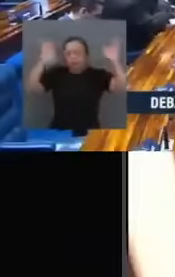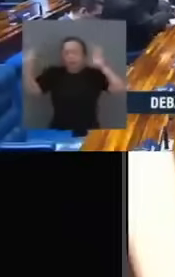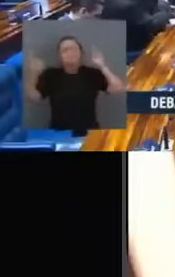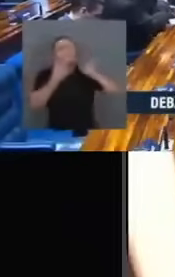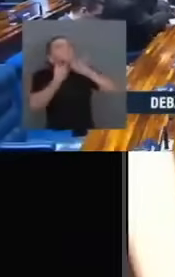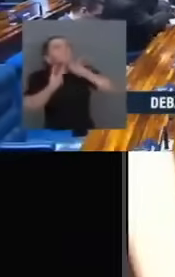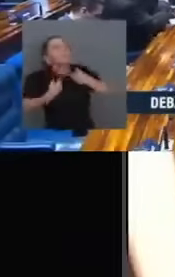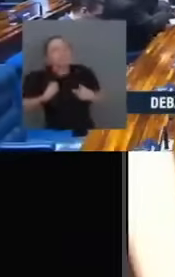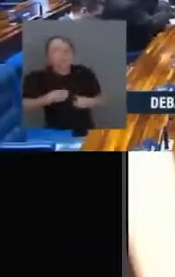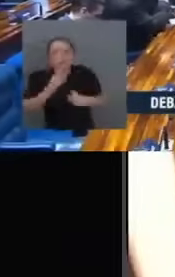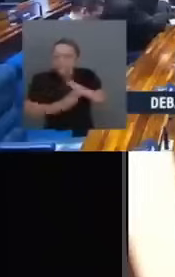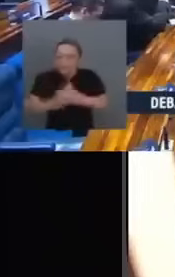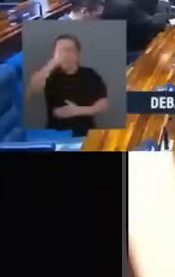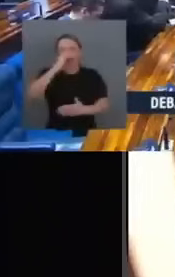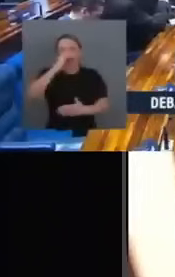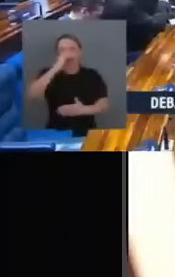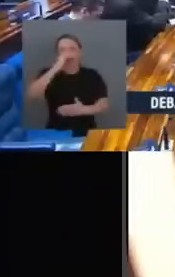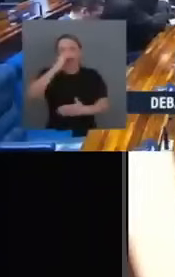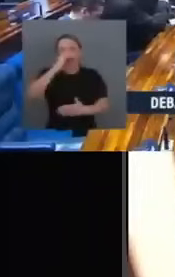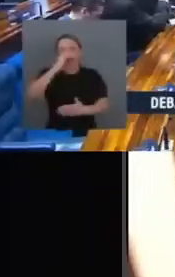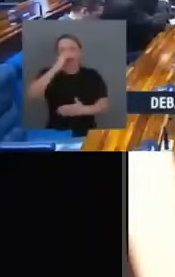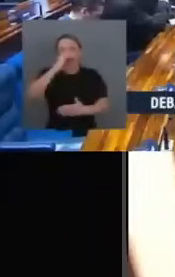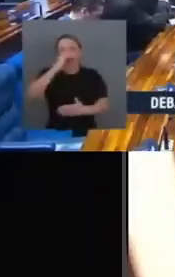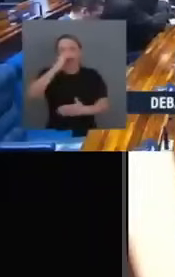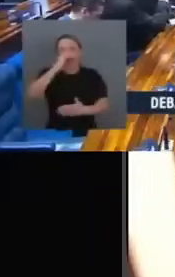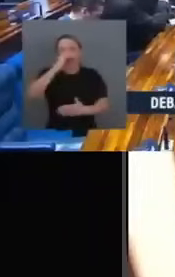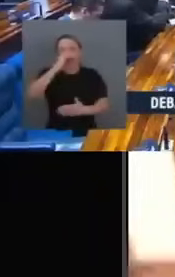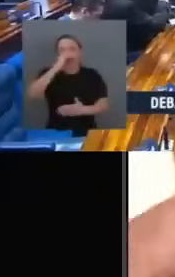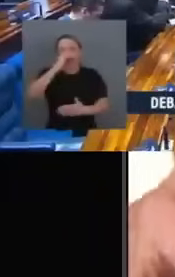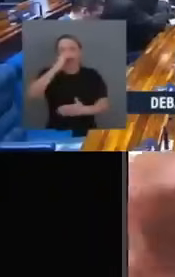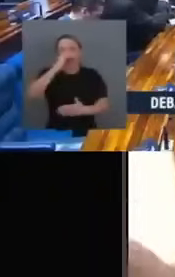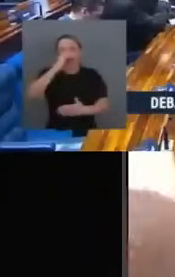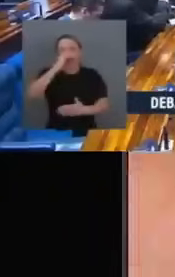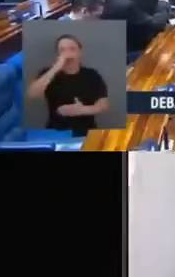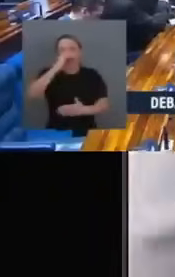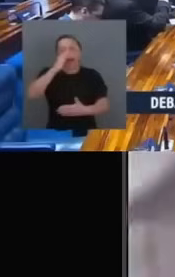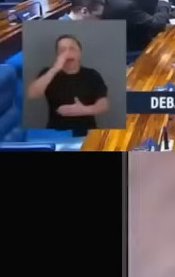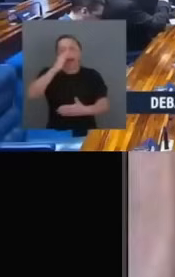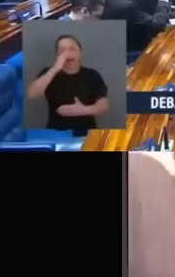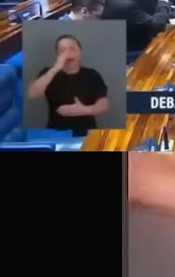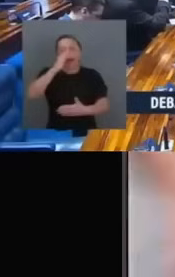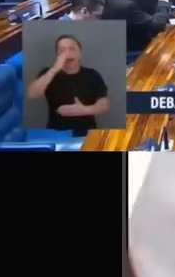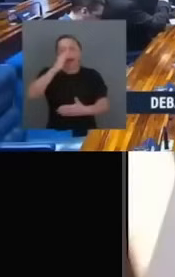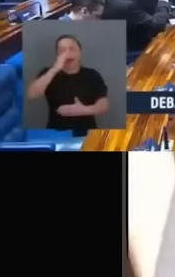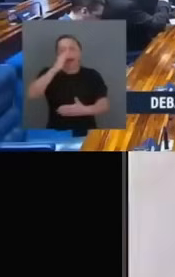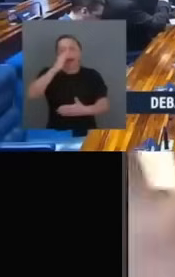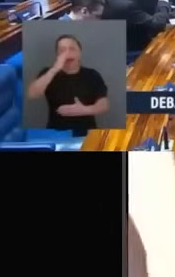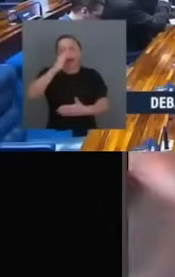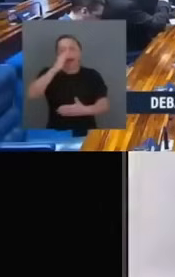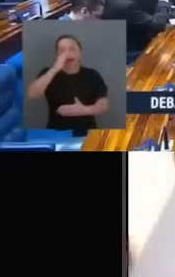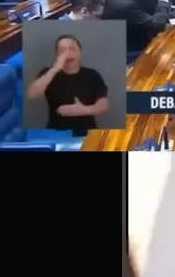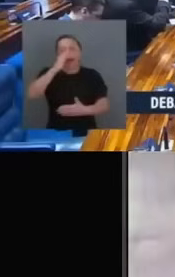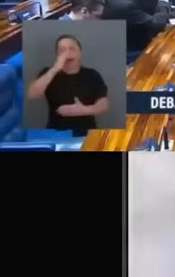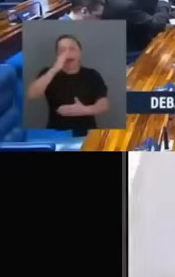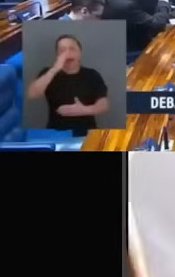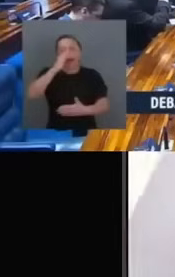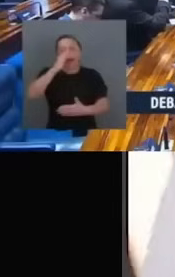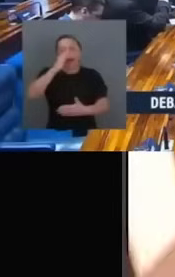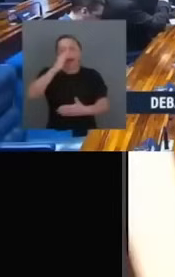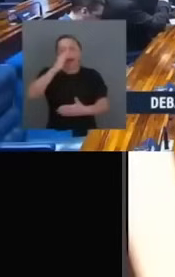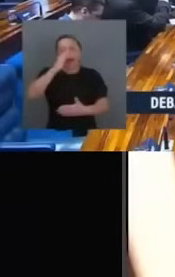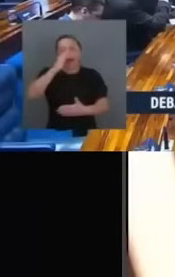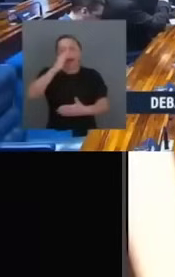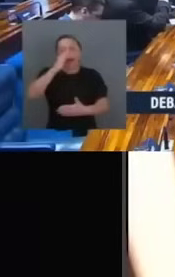viver superava qualquer obstáculo. Ah, então quer dizer que o bebê, ele tem esse desejo. Ele é uma... Ele tá lutando dentro